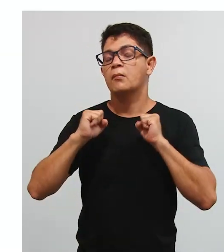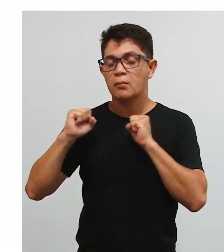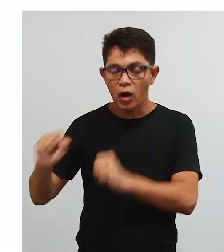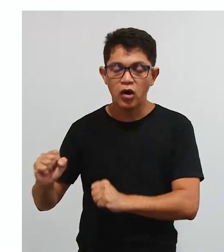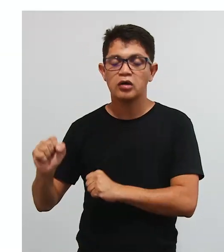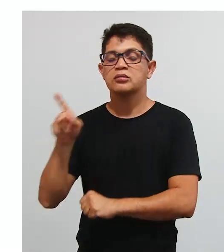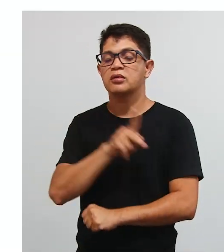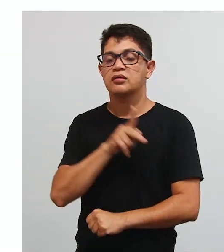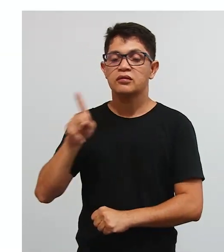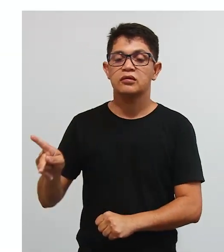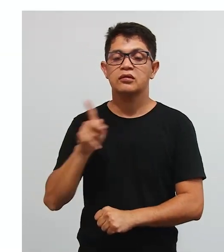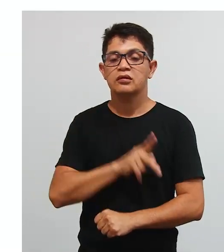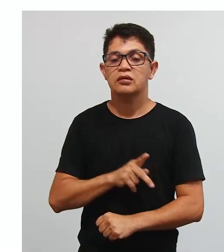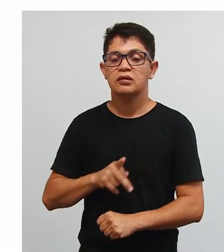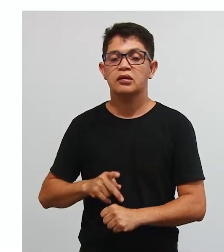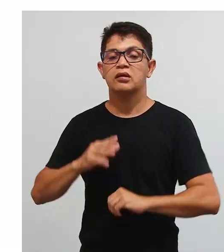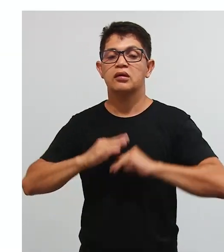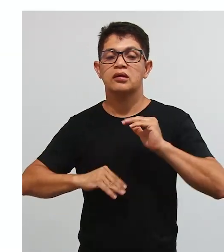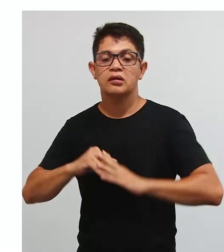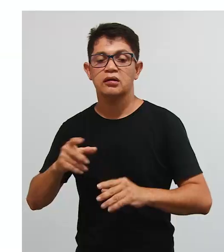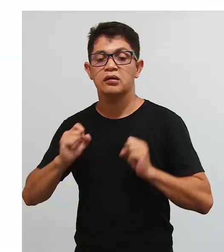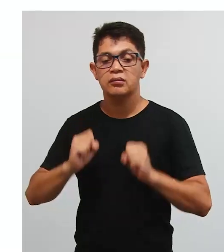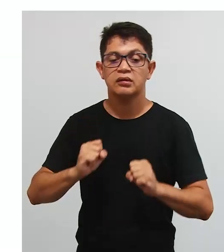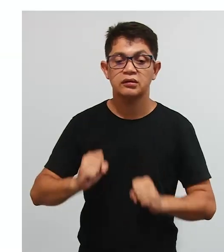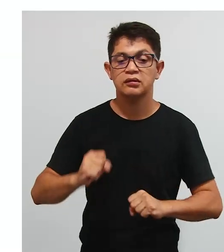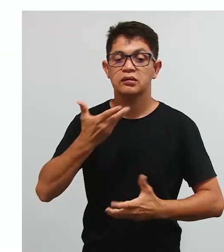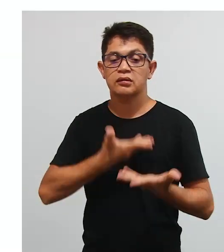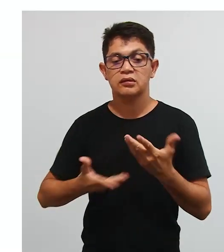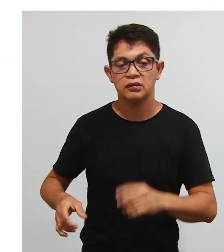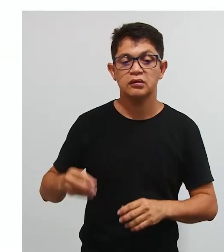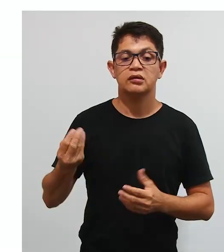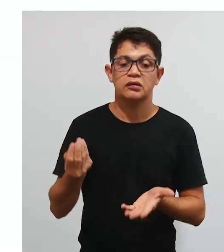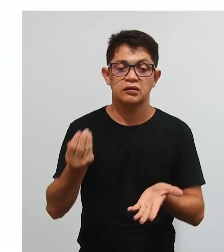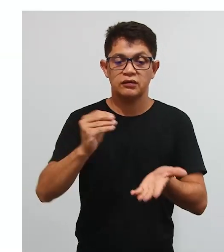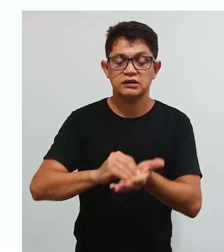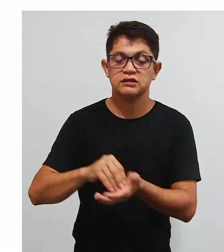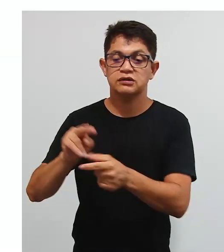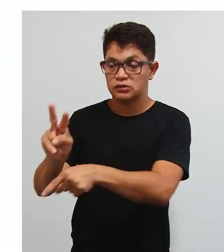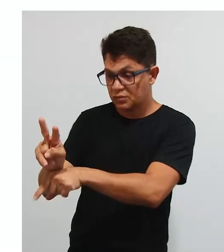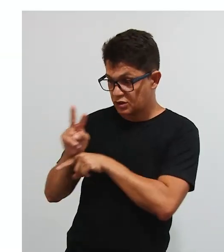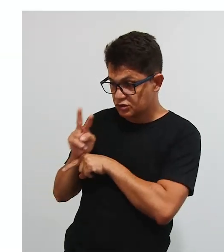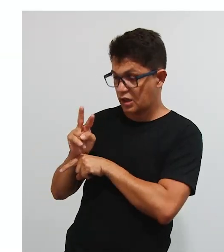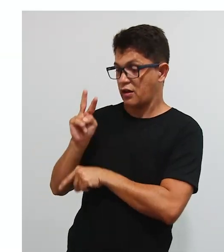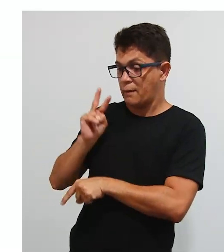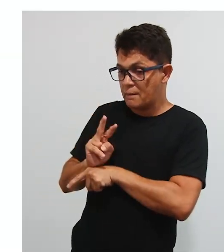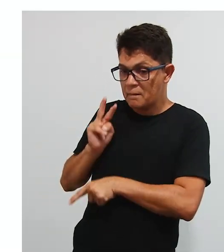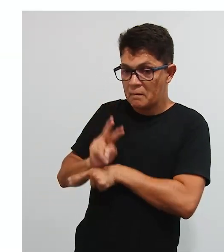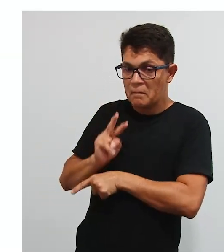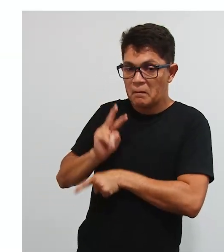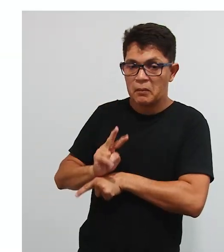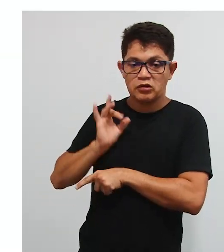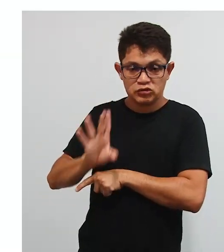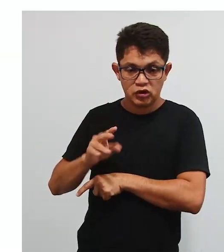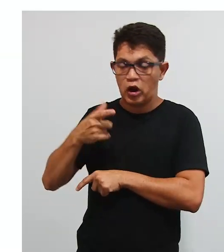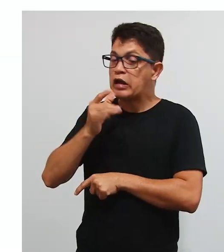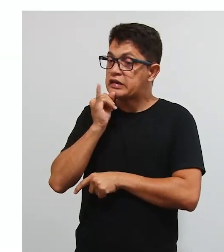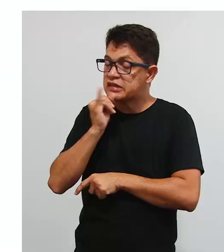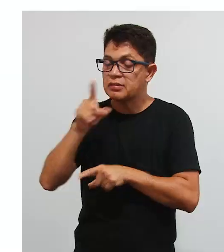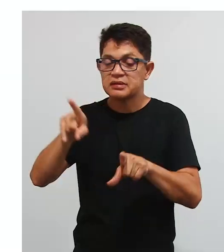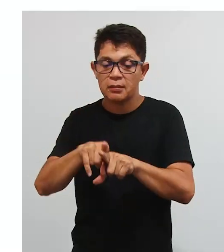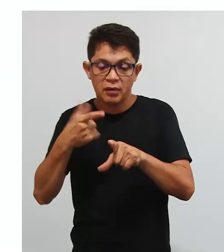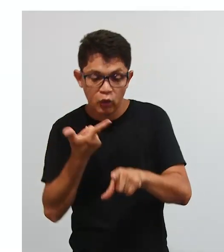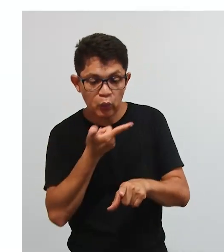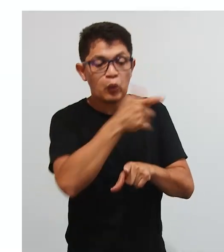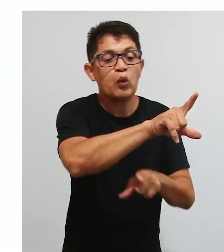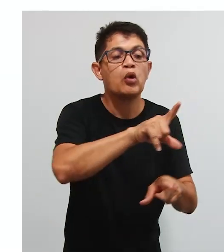e podem ser professores também em cargos isolados ou em cargos efetivos. Efetivos, quando a gente fala, é os